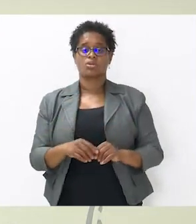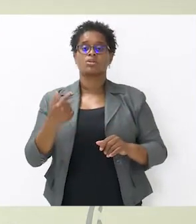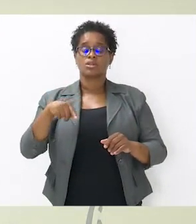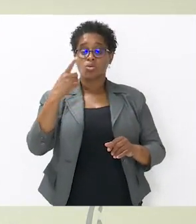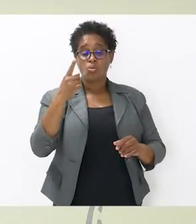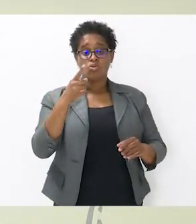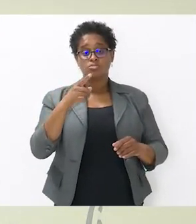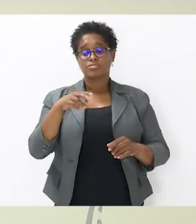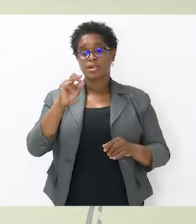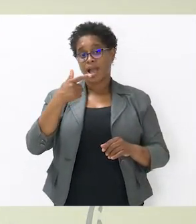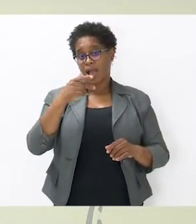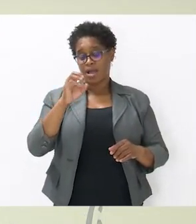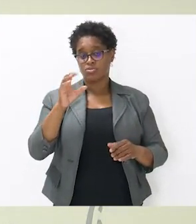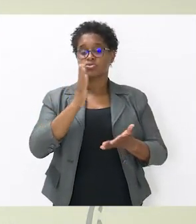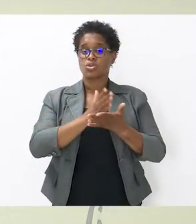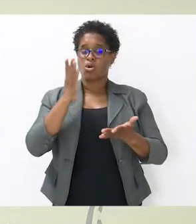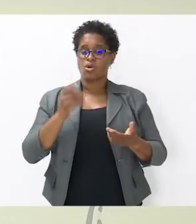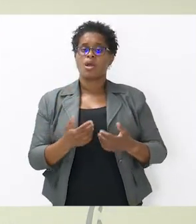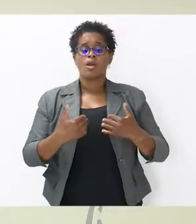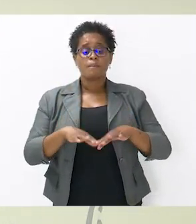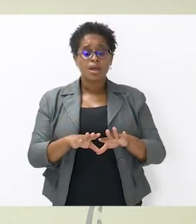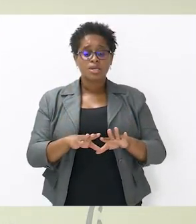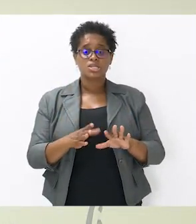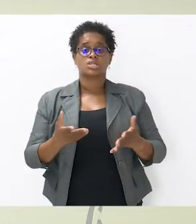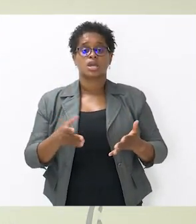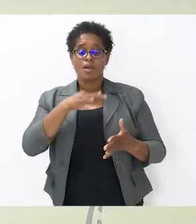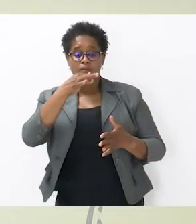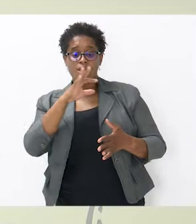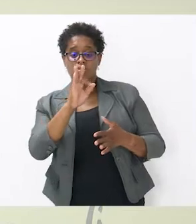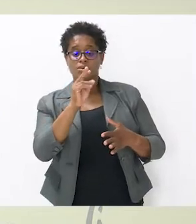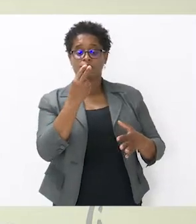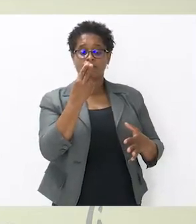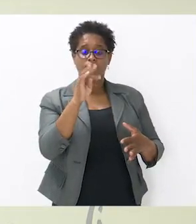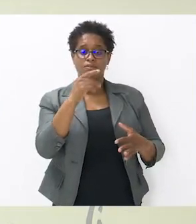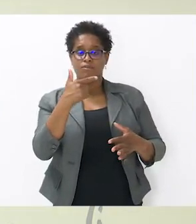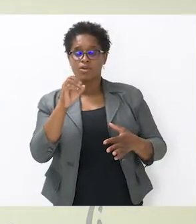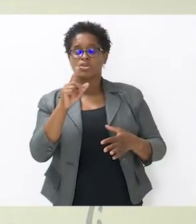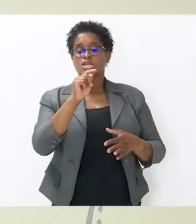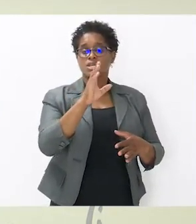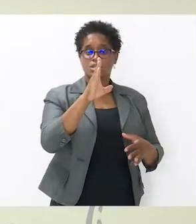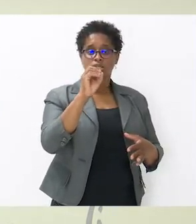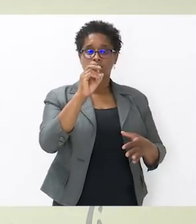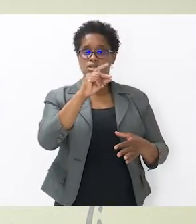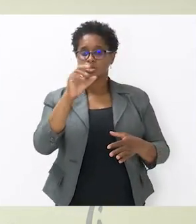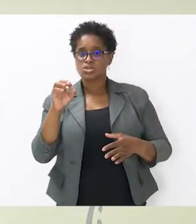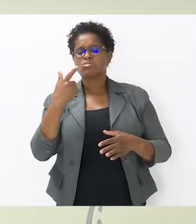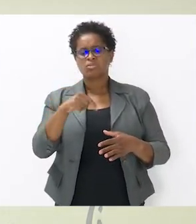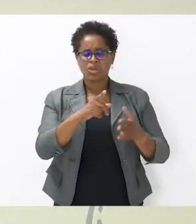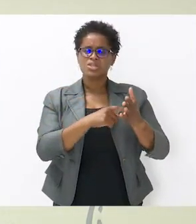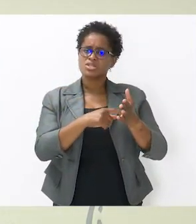só, certo? Mas digamos que o Dr. Fausto e o João tiveram uma necessidade de ir para